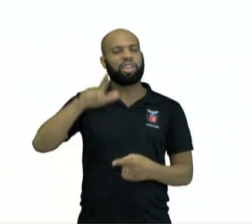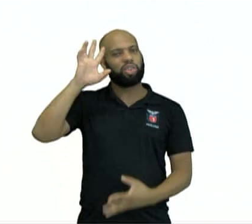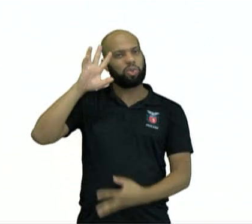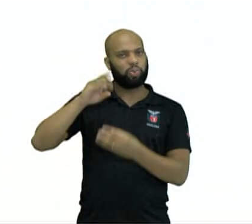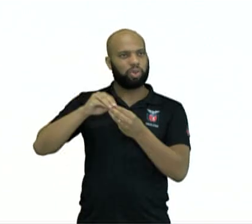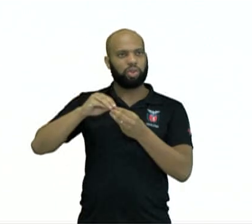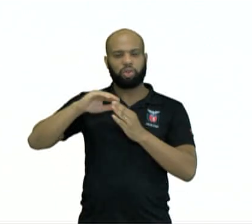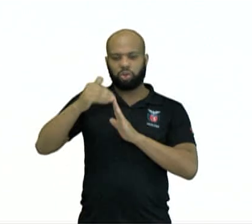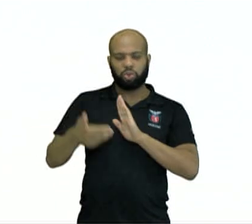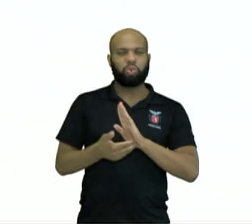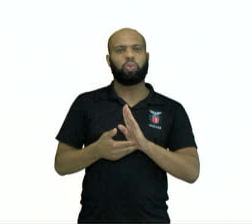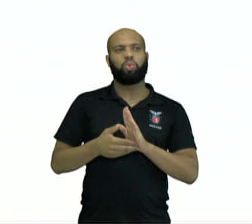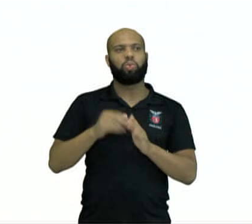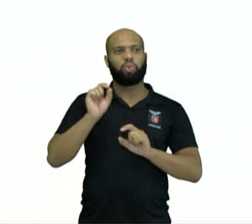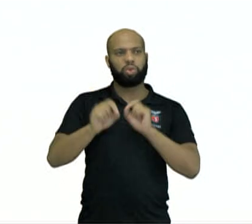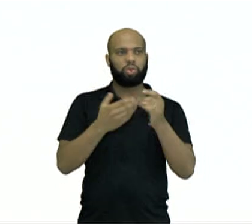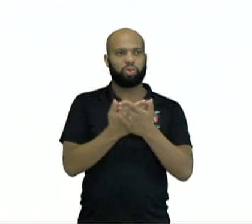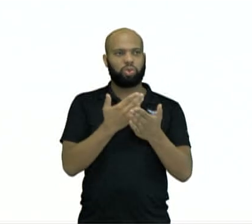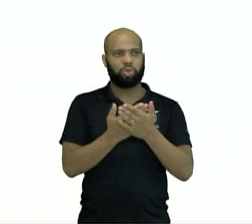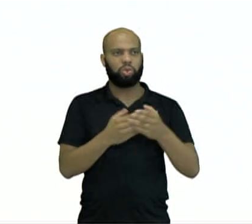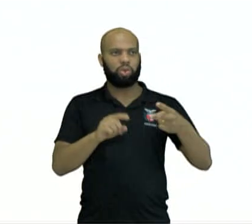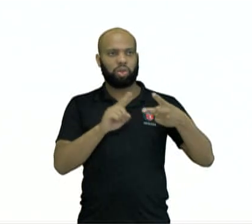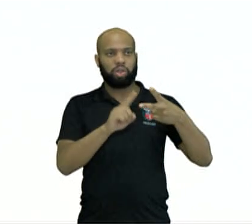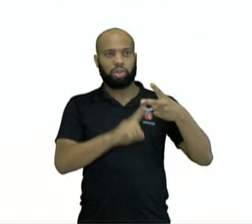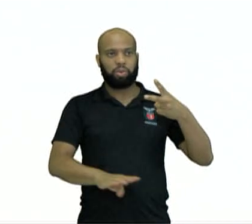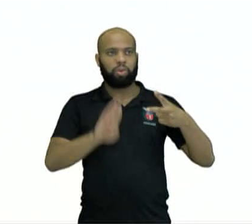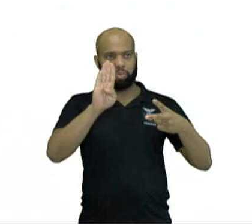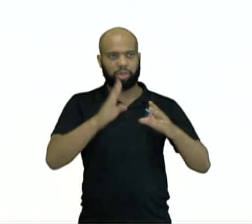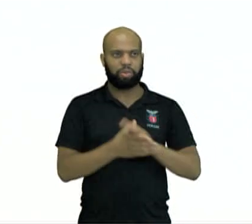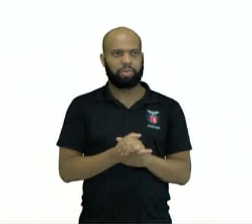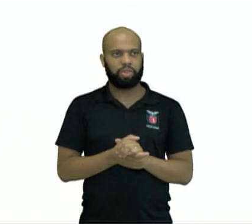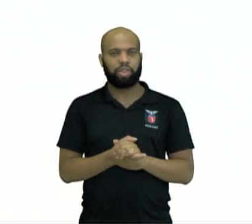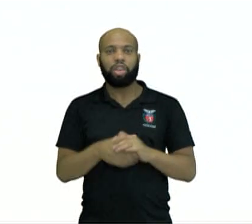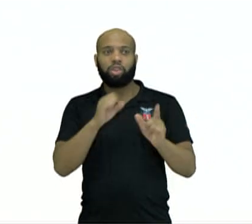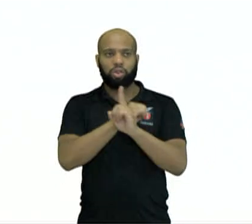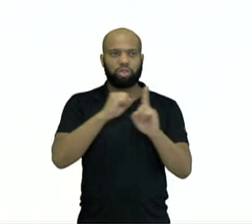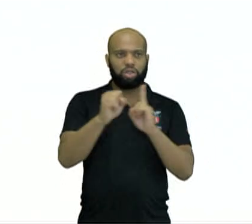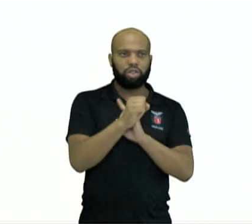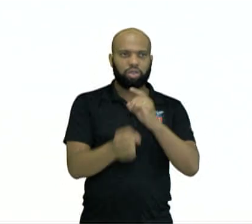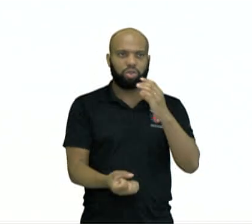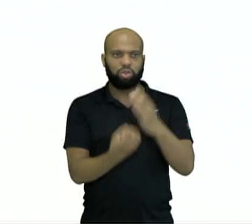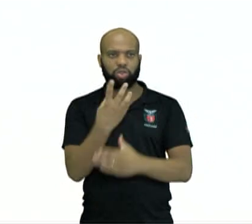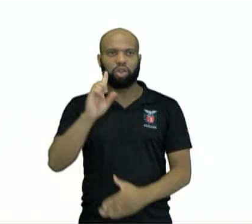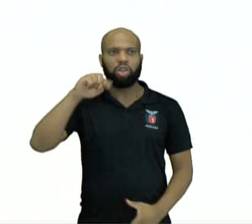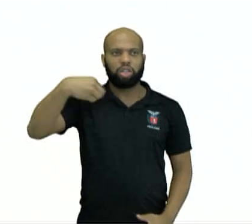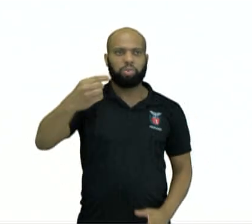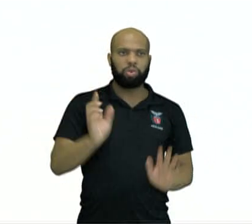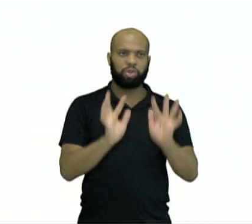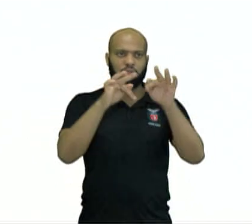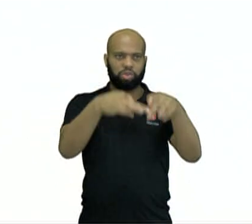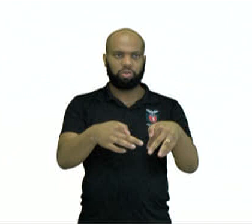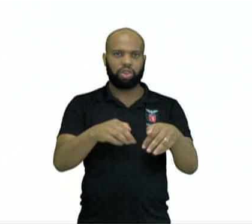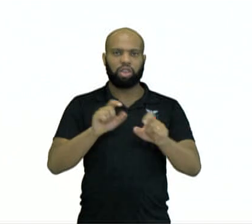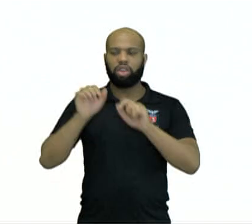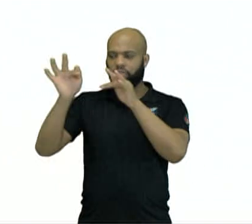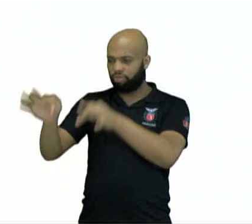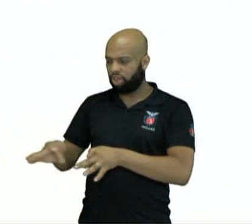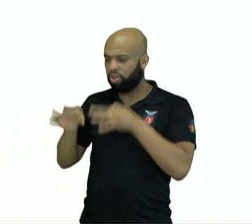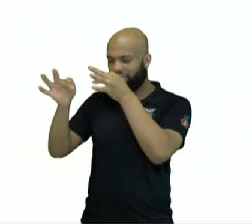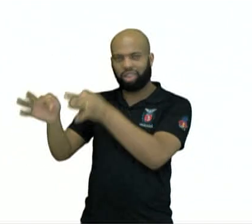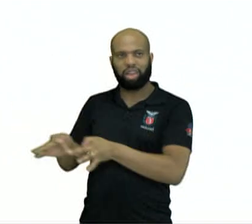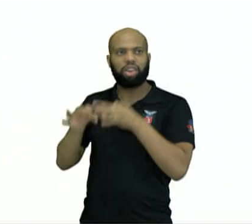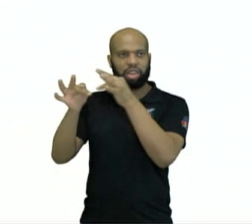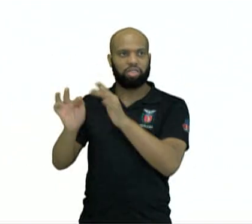a ópera, digamos assim. Letra B. A sociologia surge após o final do